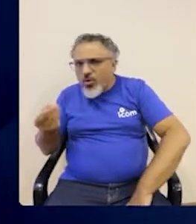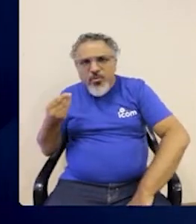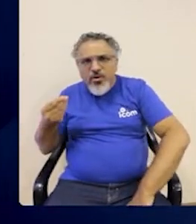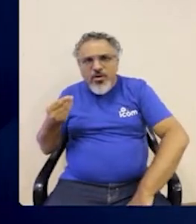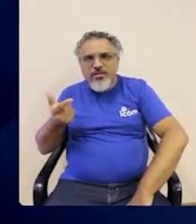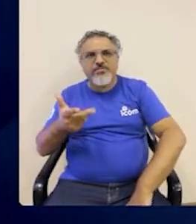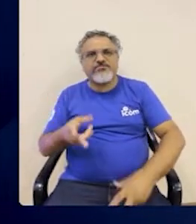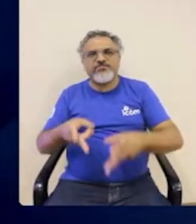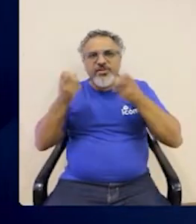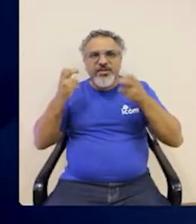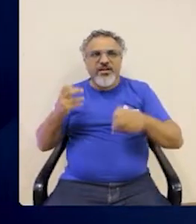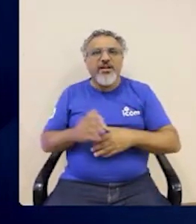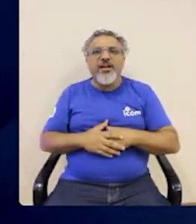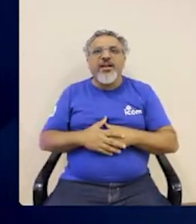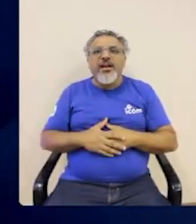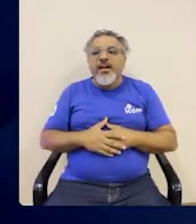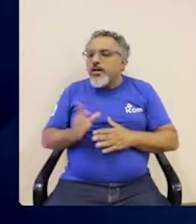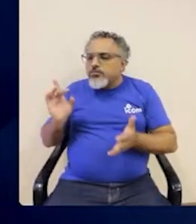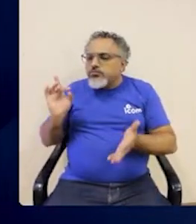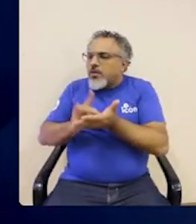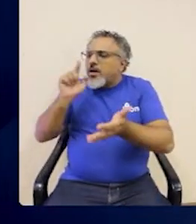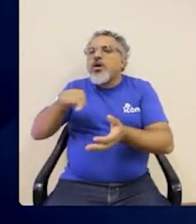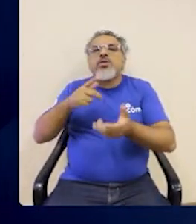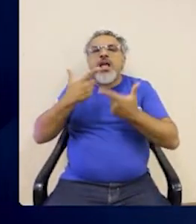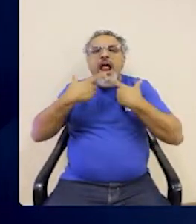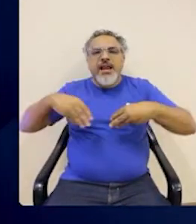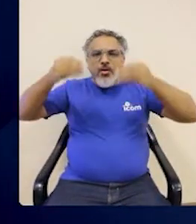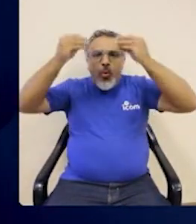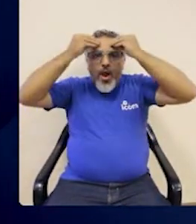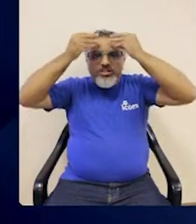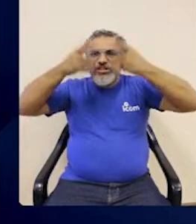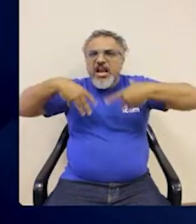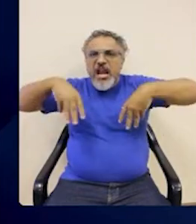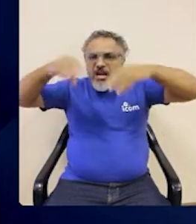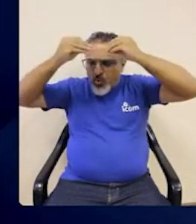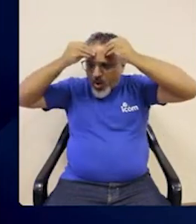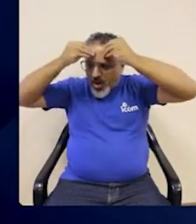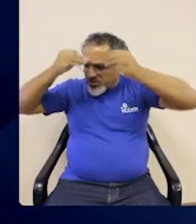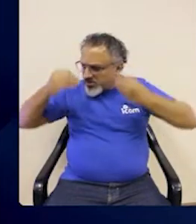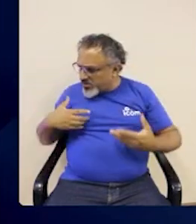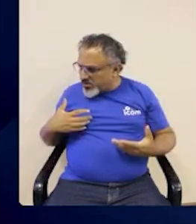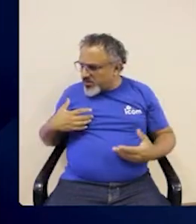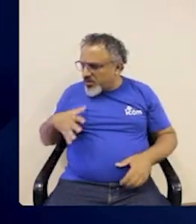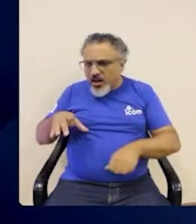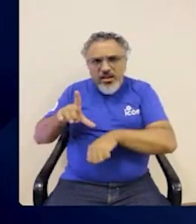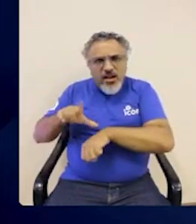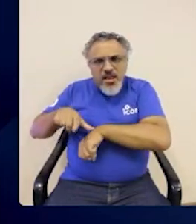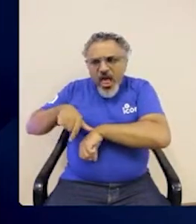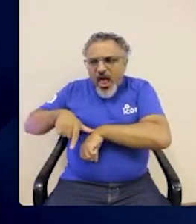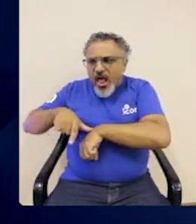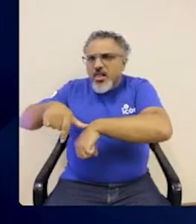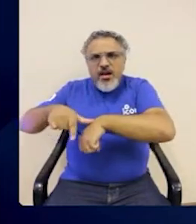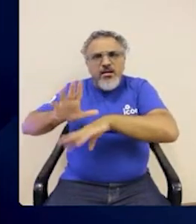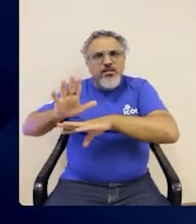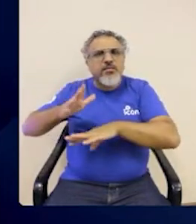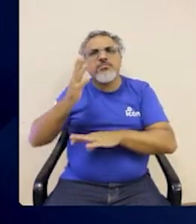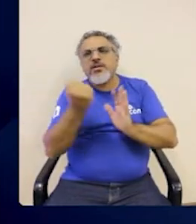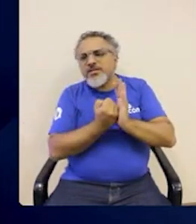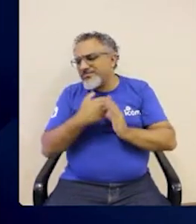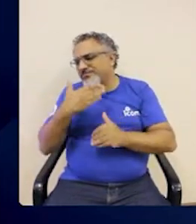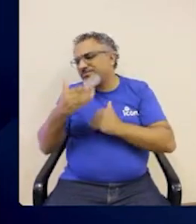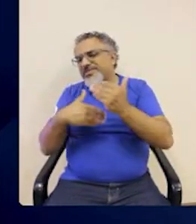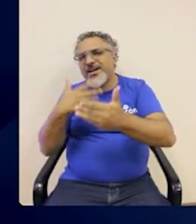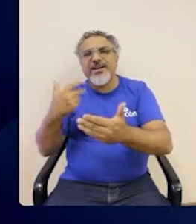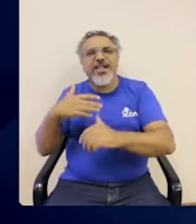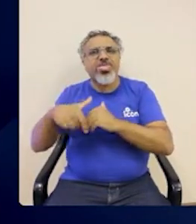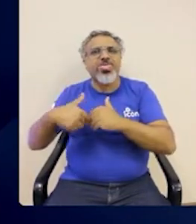exemplo, que o marcador era a linguagem. Mas muitas vezes, quando se percebe que essa linguagem dessa criança está atrasada, muitos outros marcos, não só motores, já